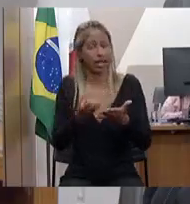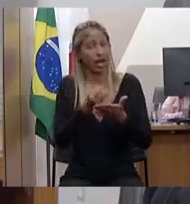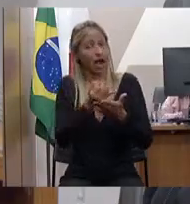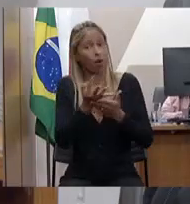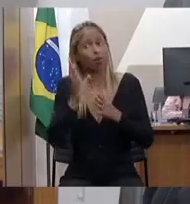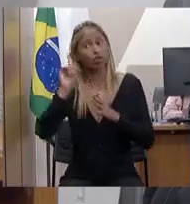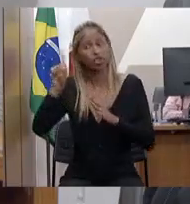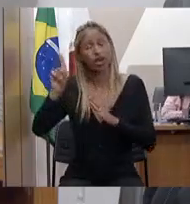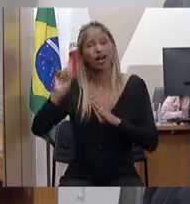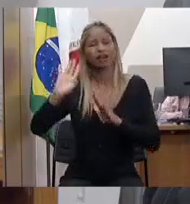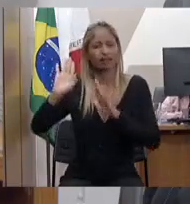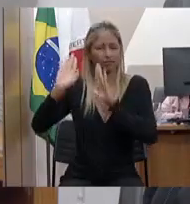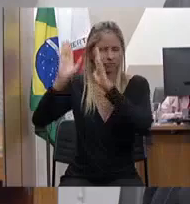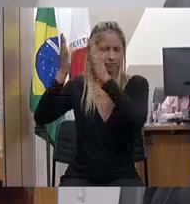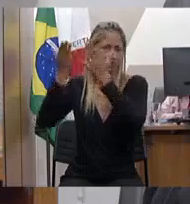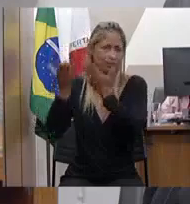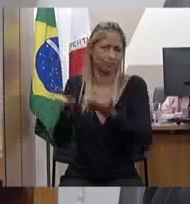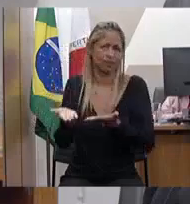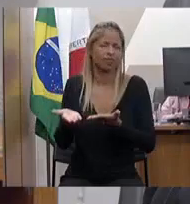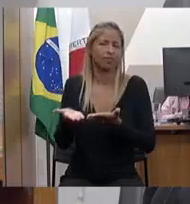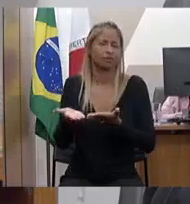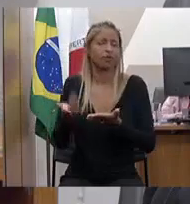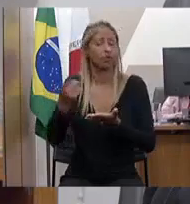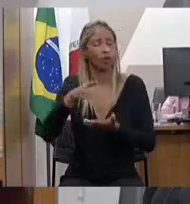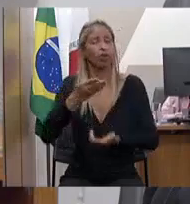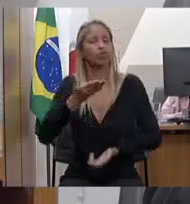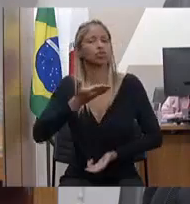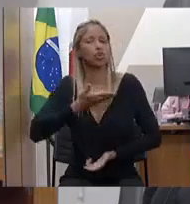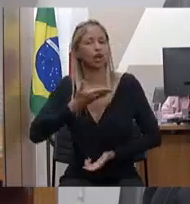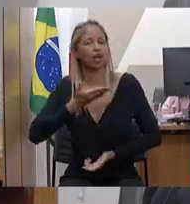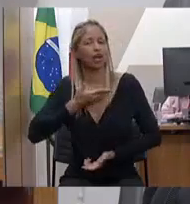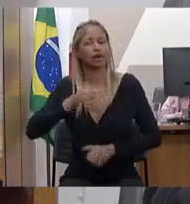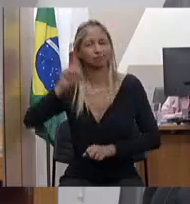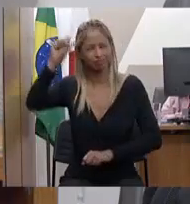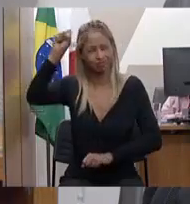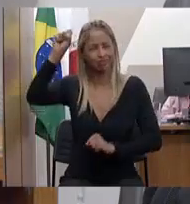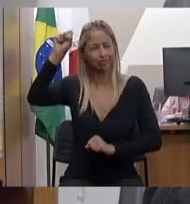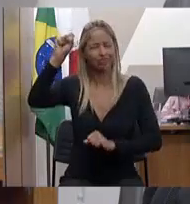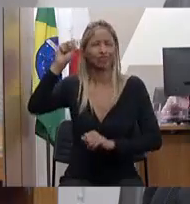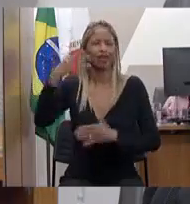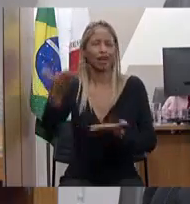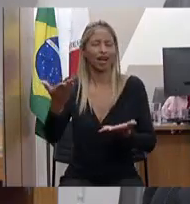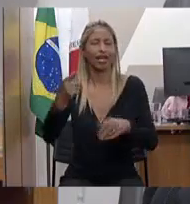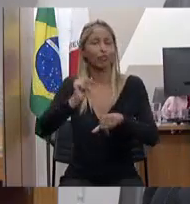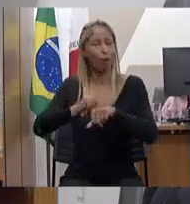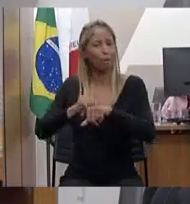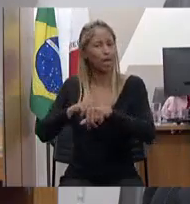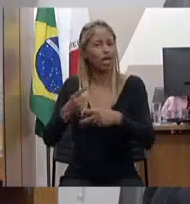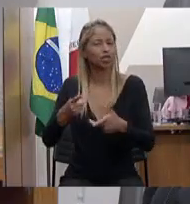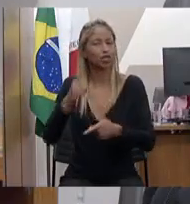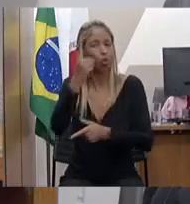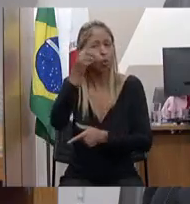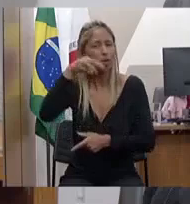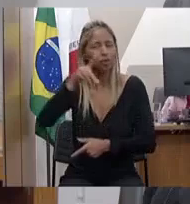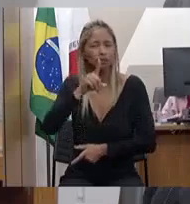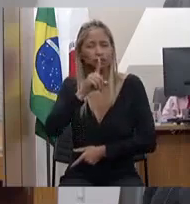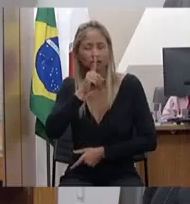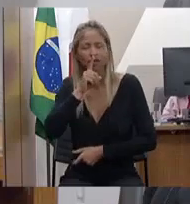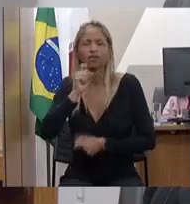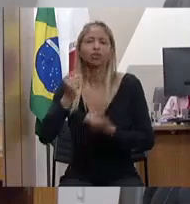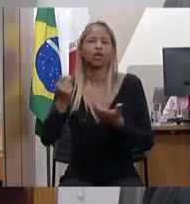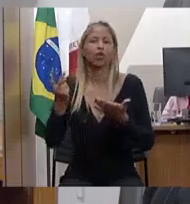foram citados aqui né aírtos nossos colegas da DRT na tragédia